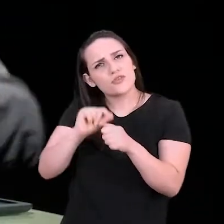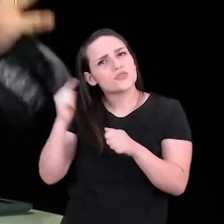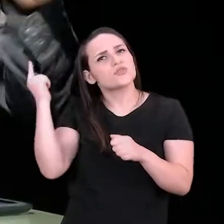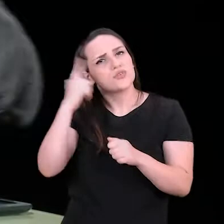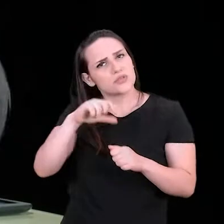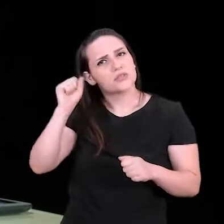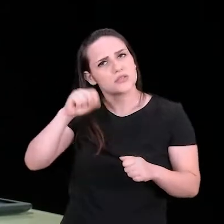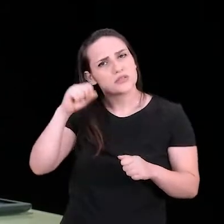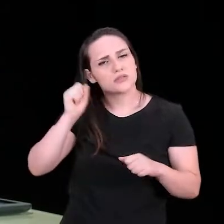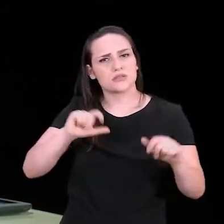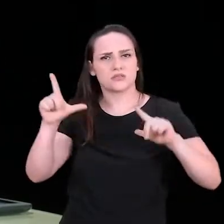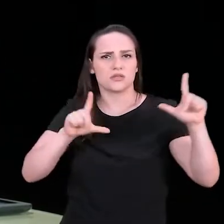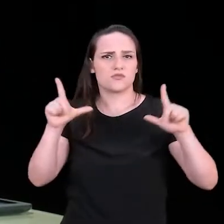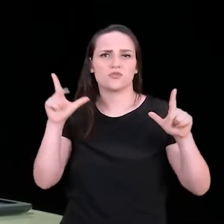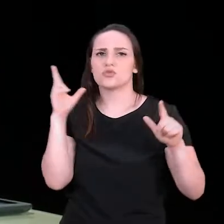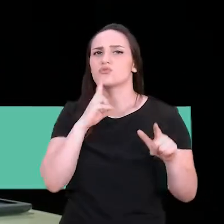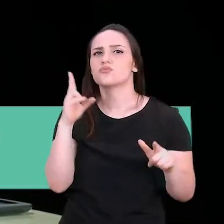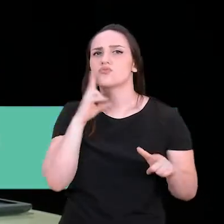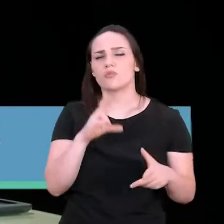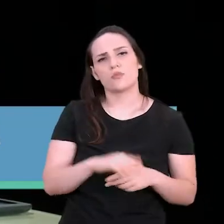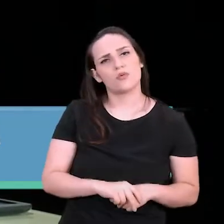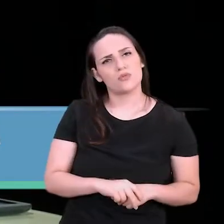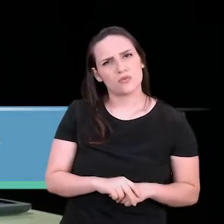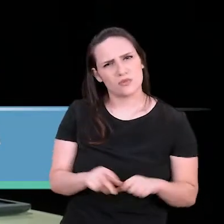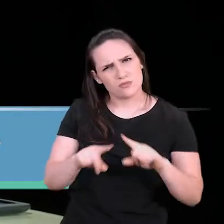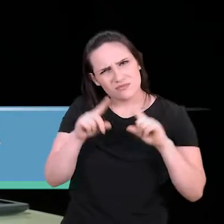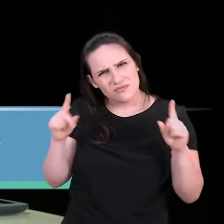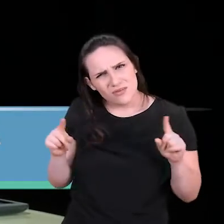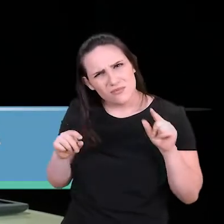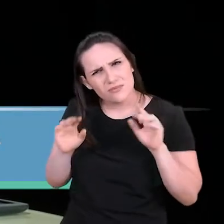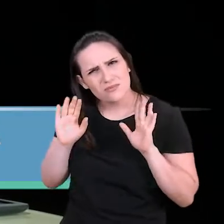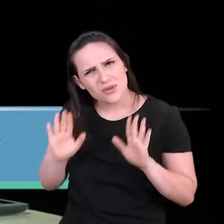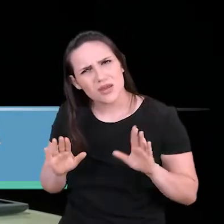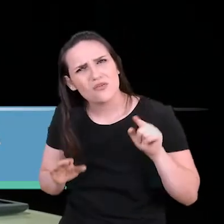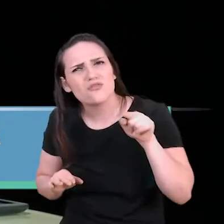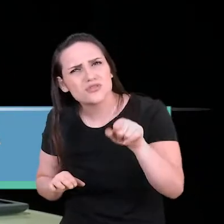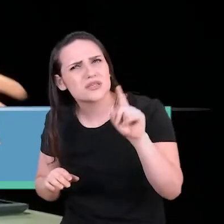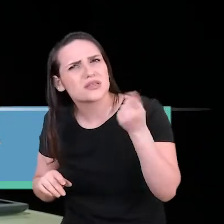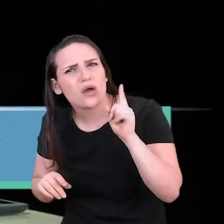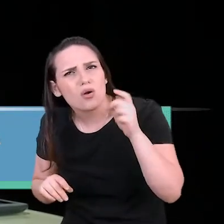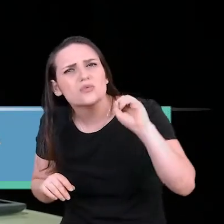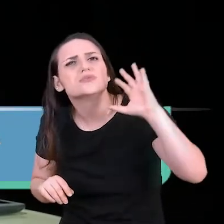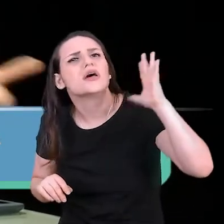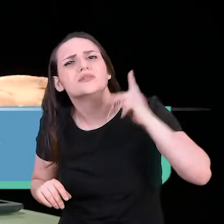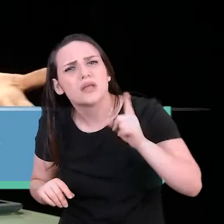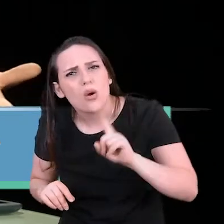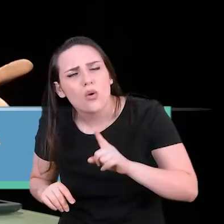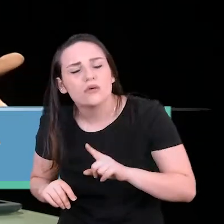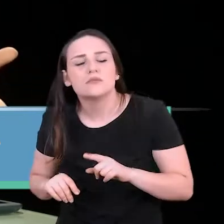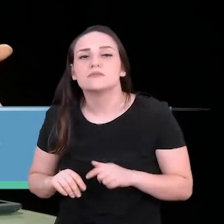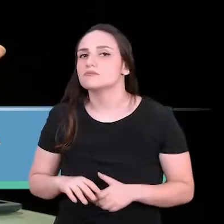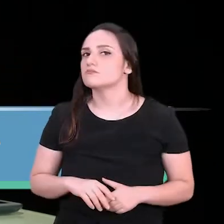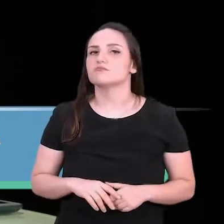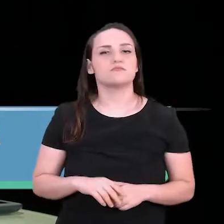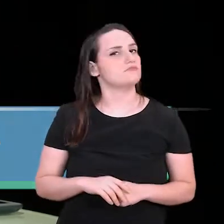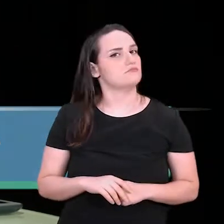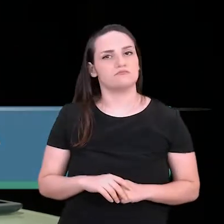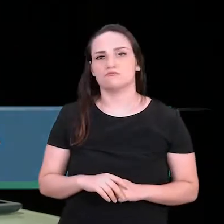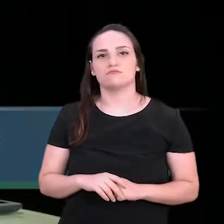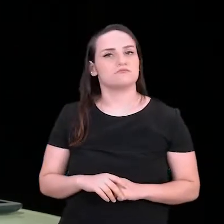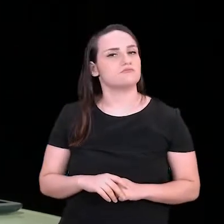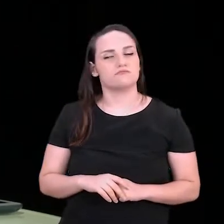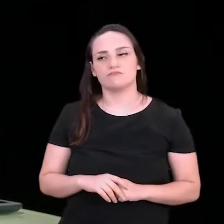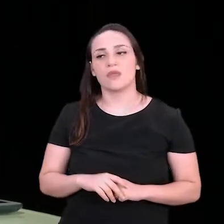faz conteúdo e isso entra dentro de um telejornal. Mas o de vocês não acontece isso? Não. né? E